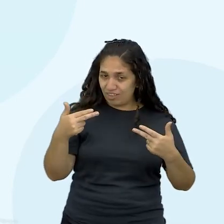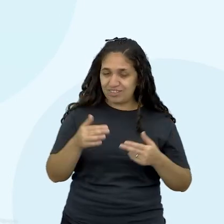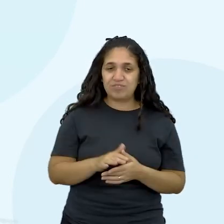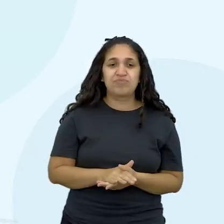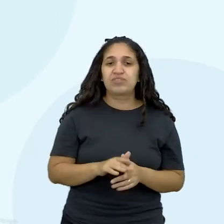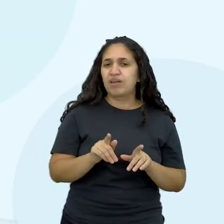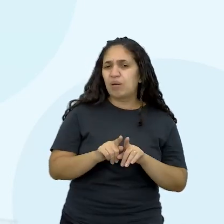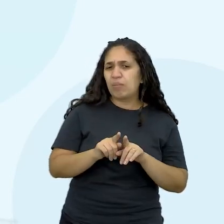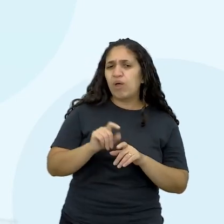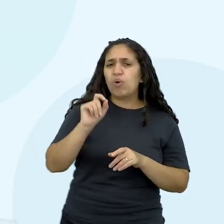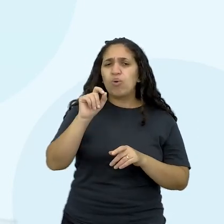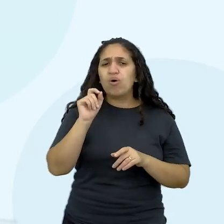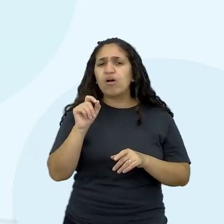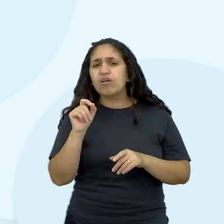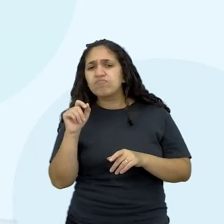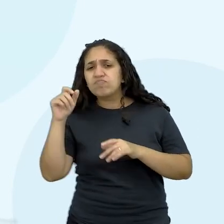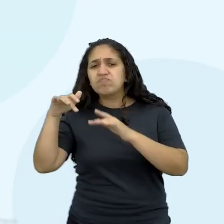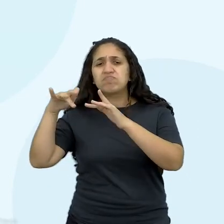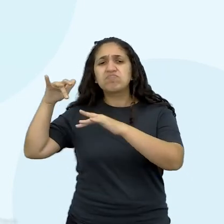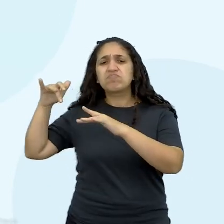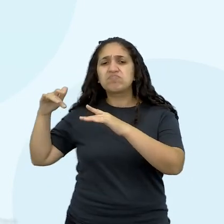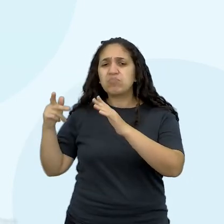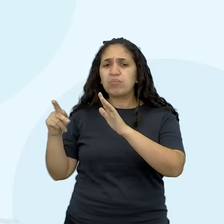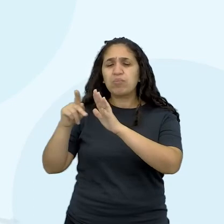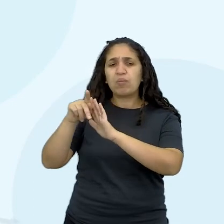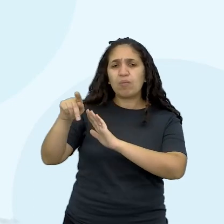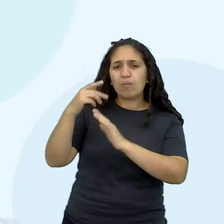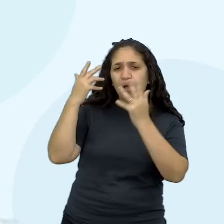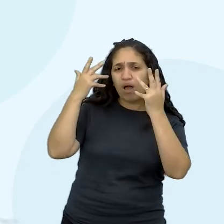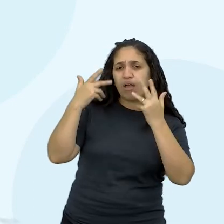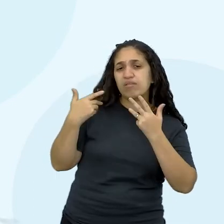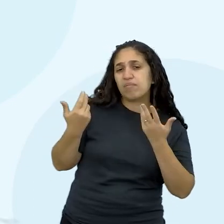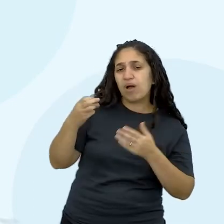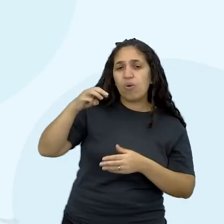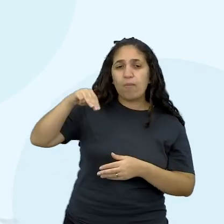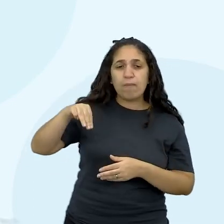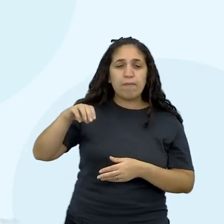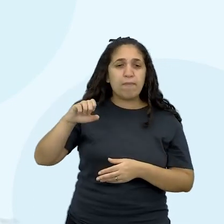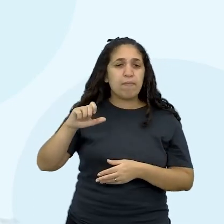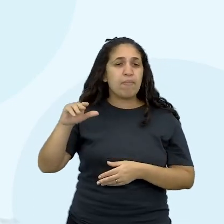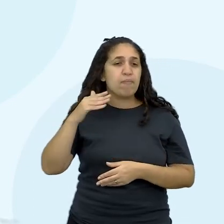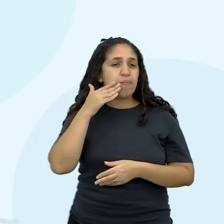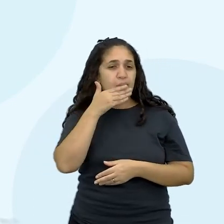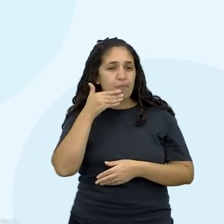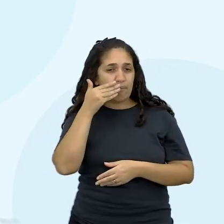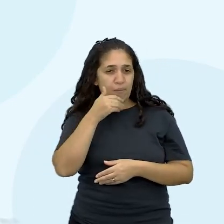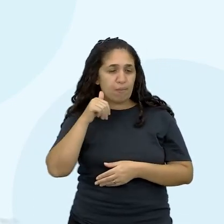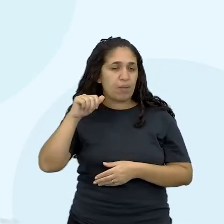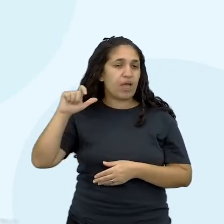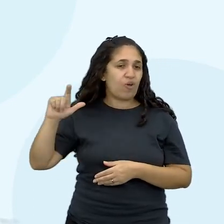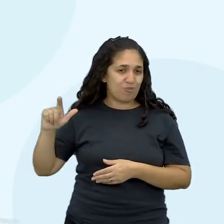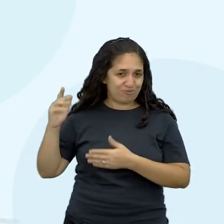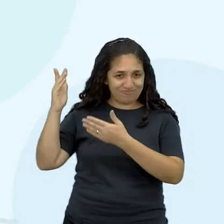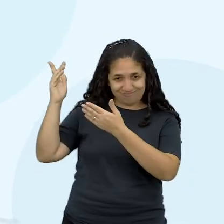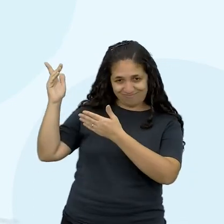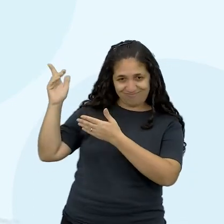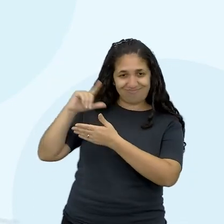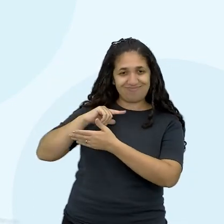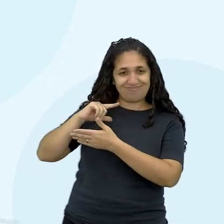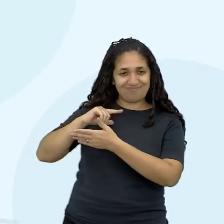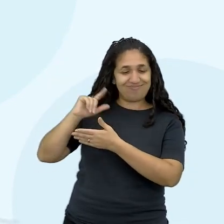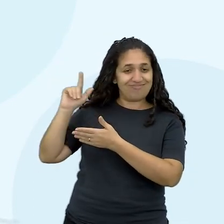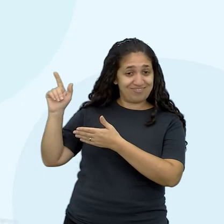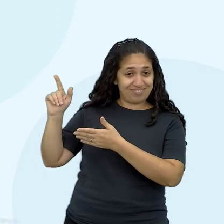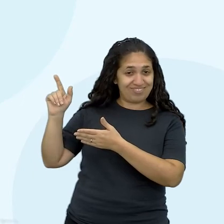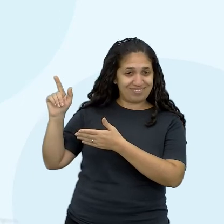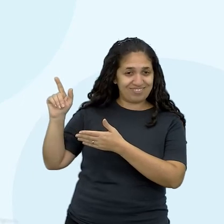também produtos ali de origem animal, como o mel. Então aqui do ladinho, né, nós temos o mel, e o